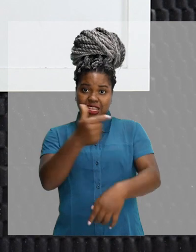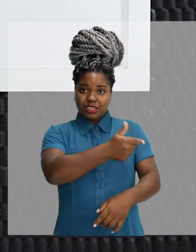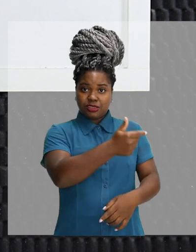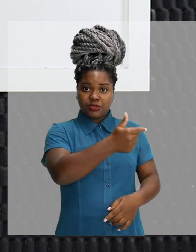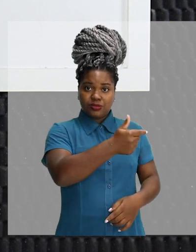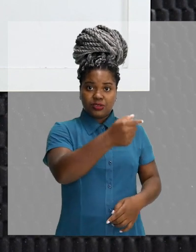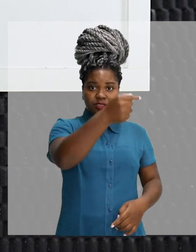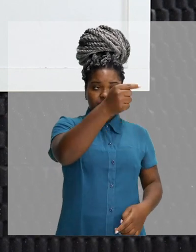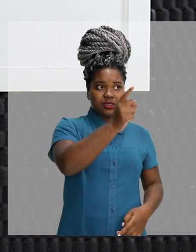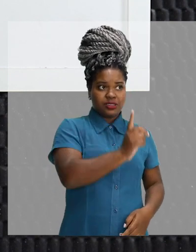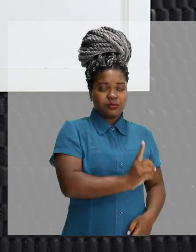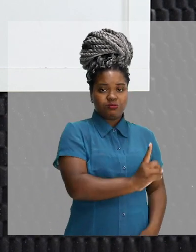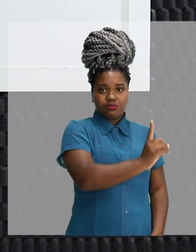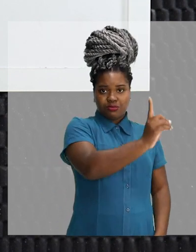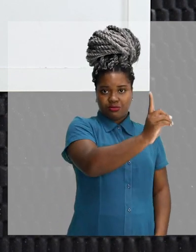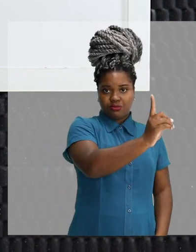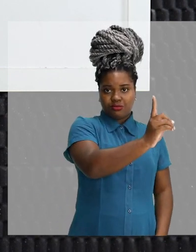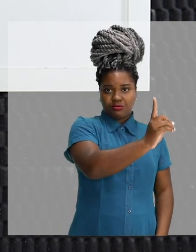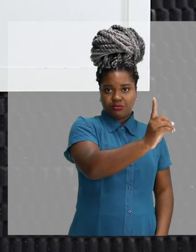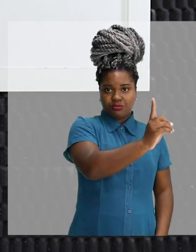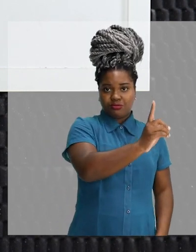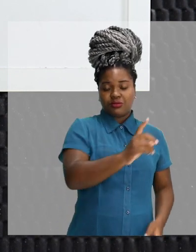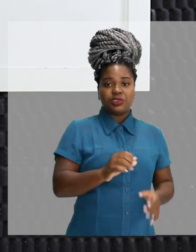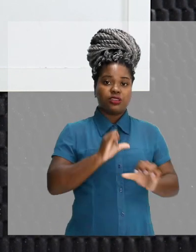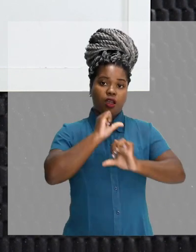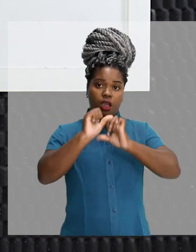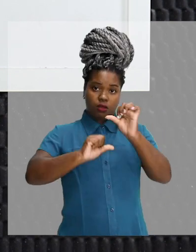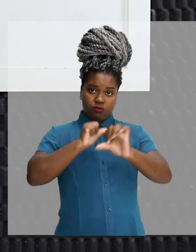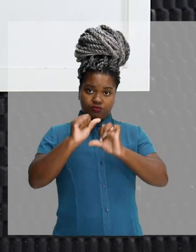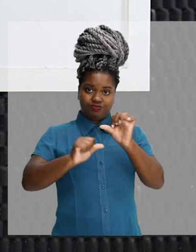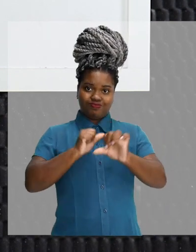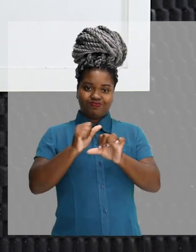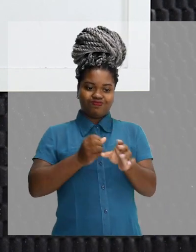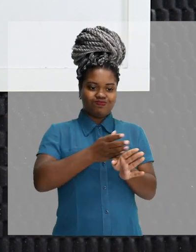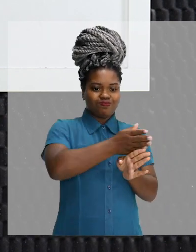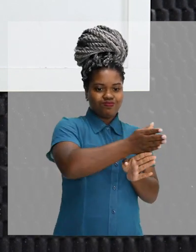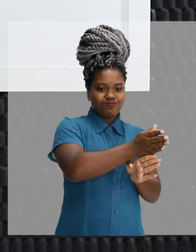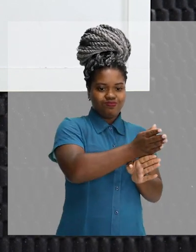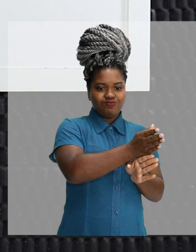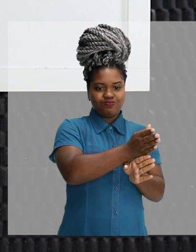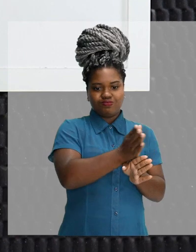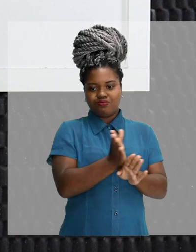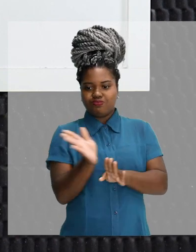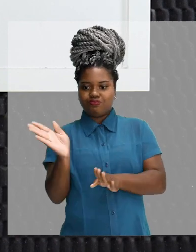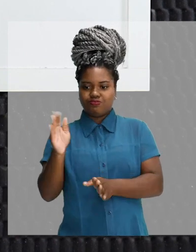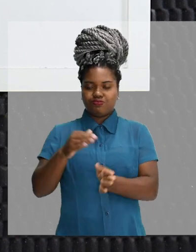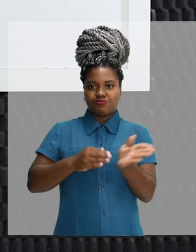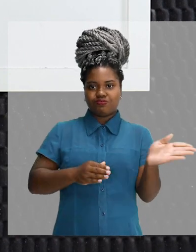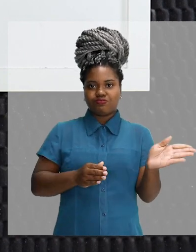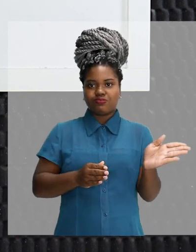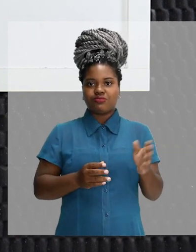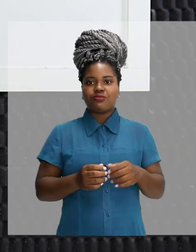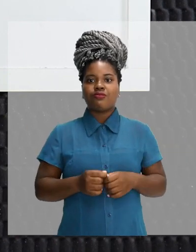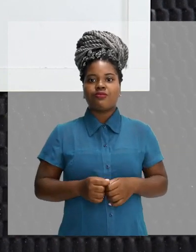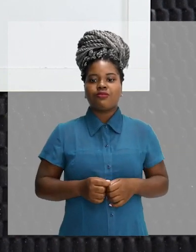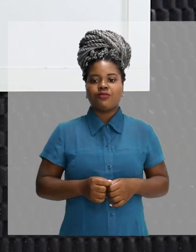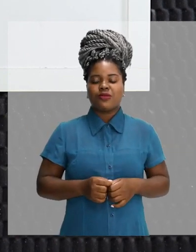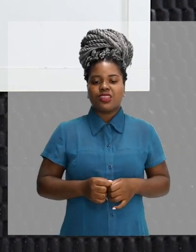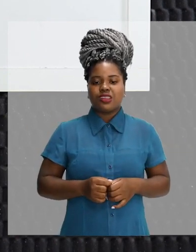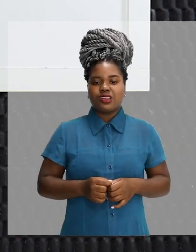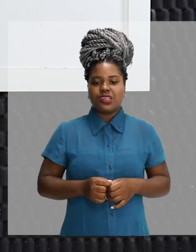vertical. Então, há uma mudança da direção. Tá certo? Há uma mudança da direção. Ele é constante em tudo?